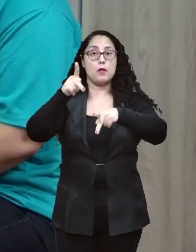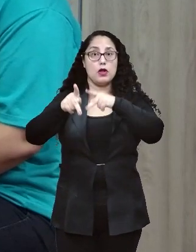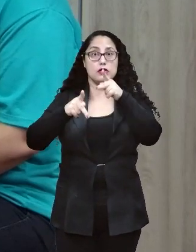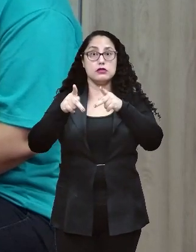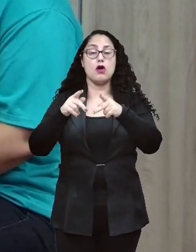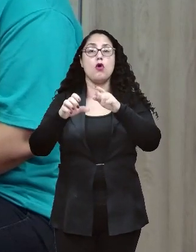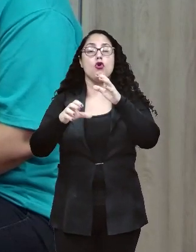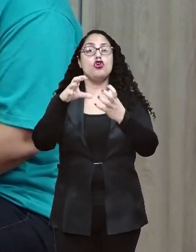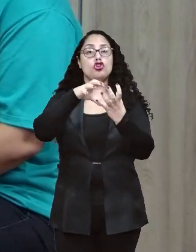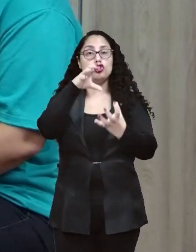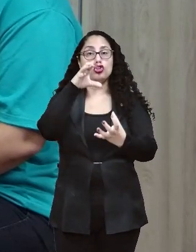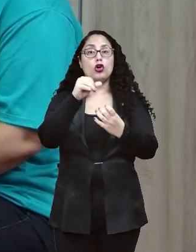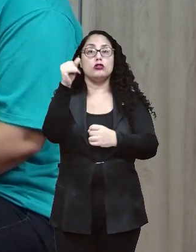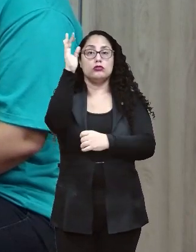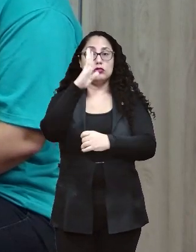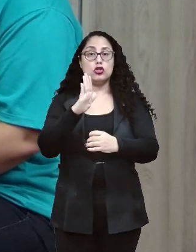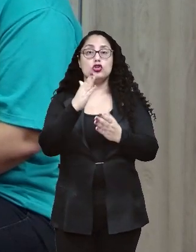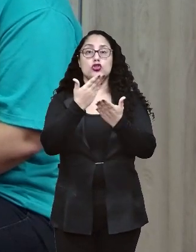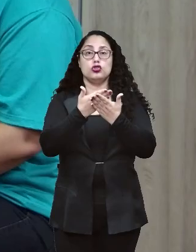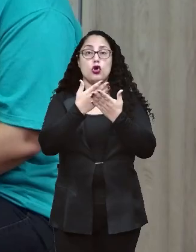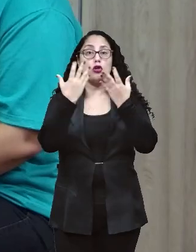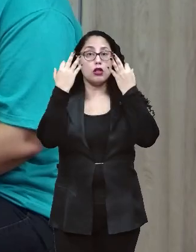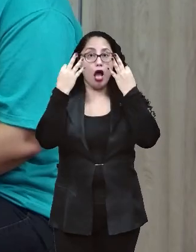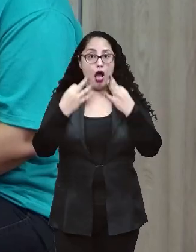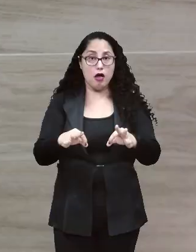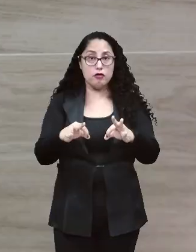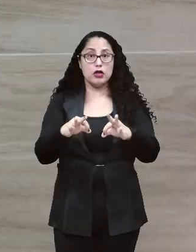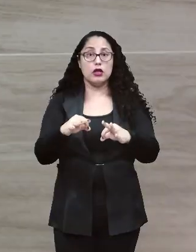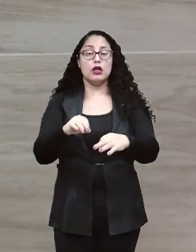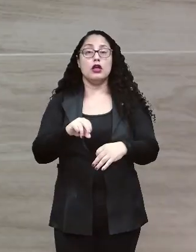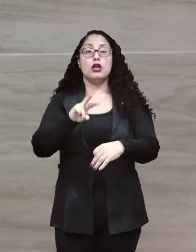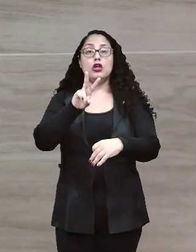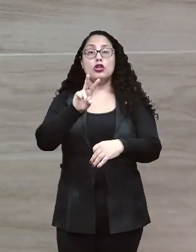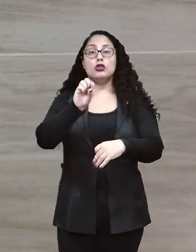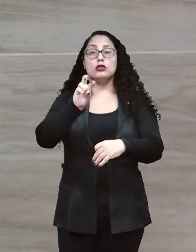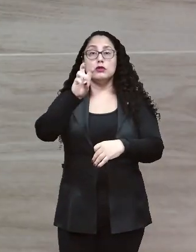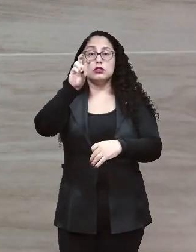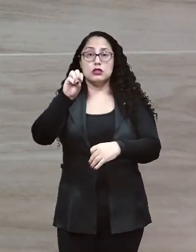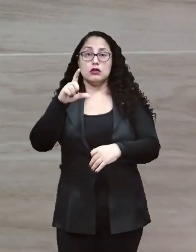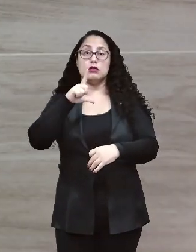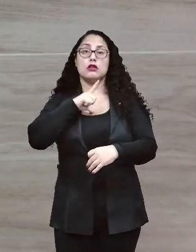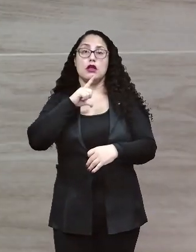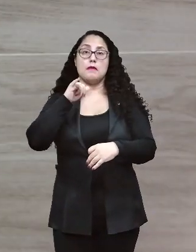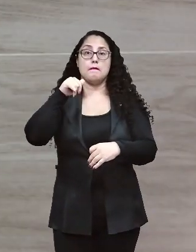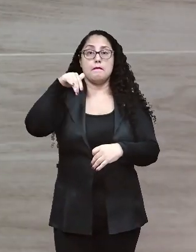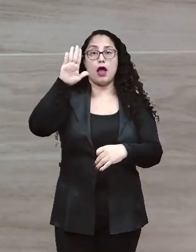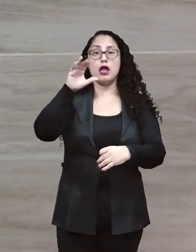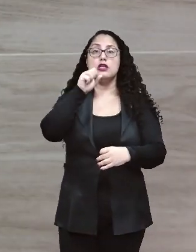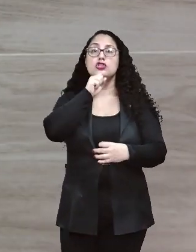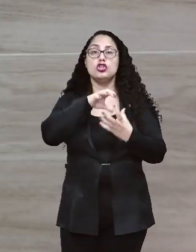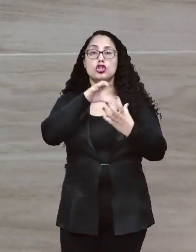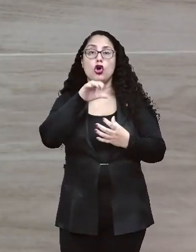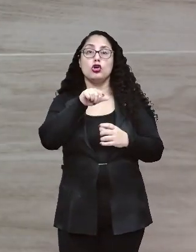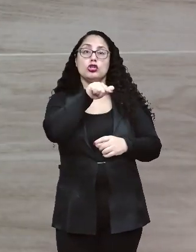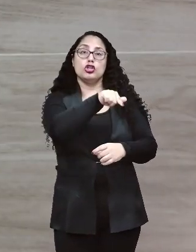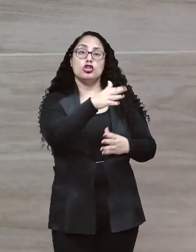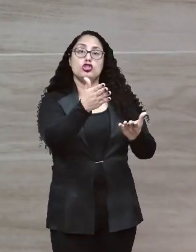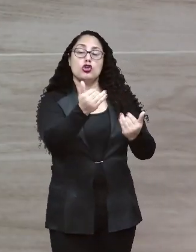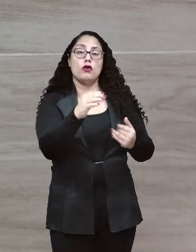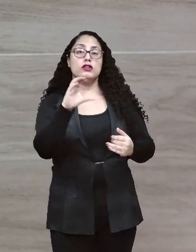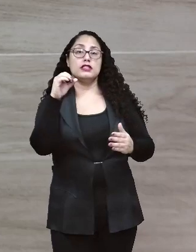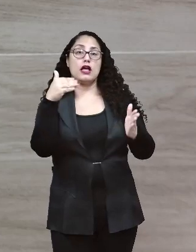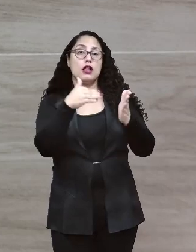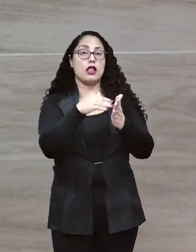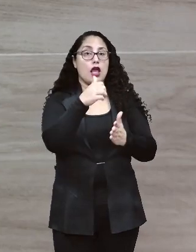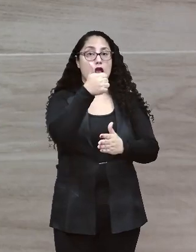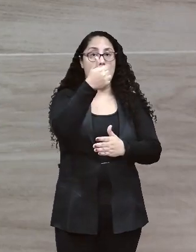Brasil. Estudos afirmam que em 2050 nós teremos mais idosos que jovens de 0 a